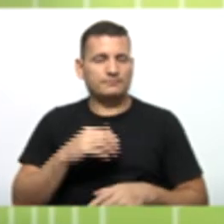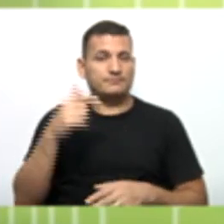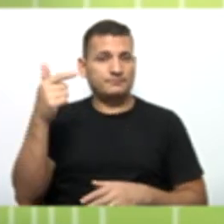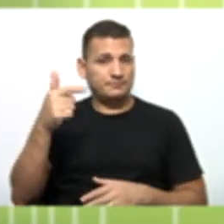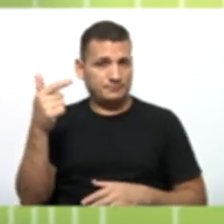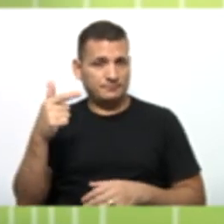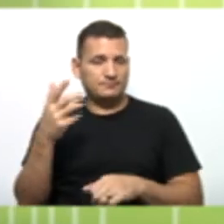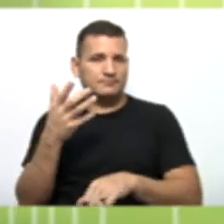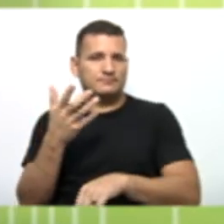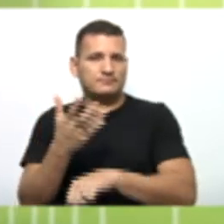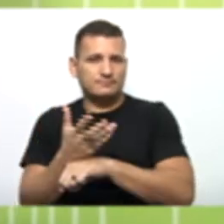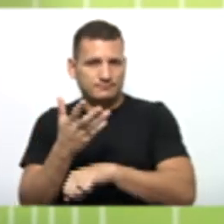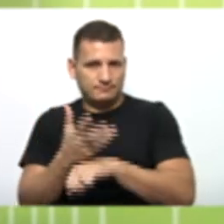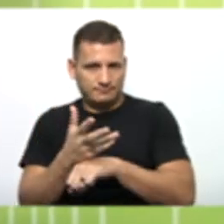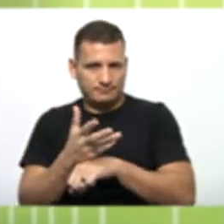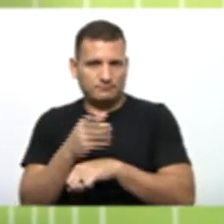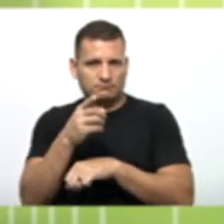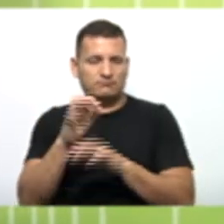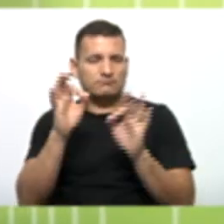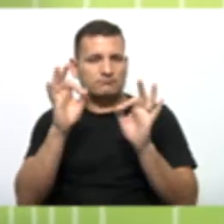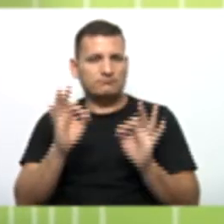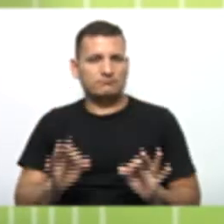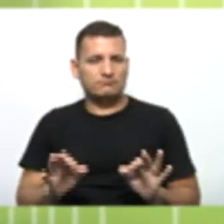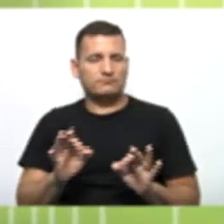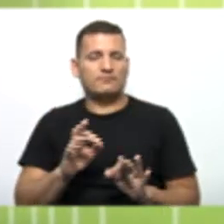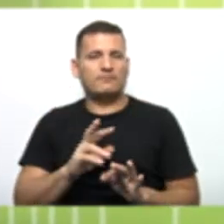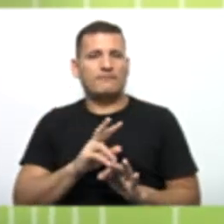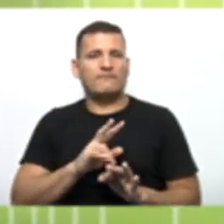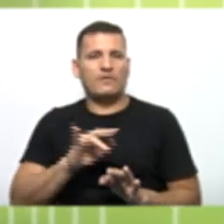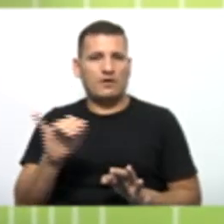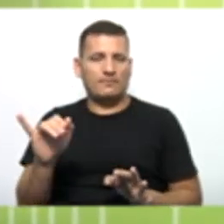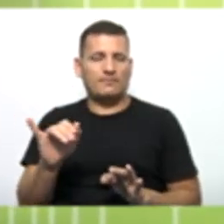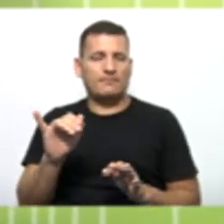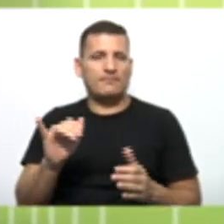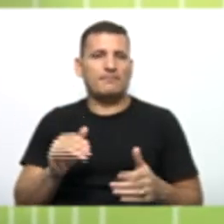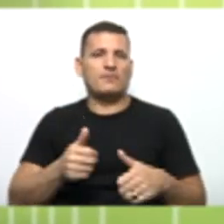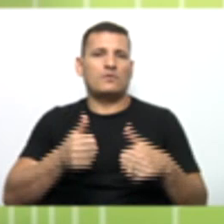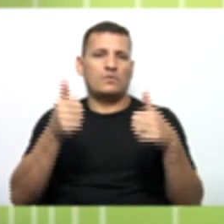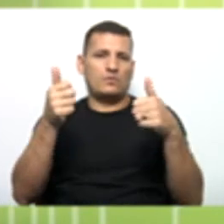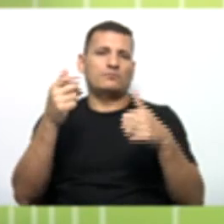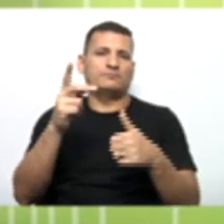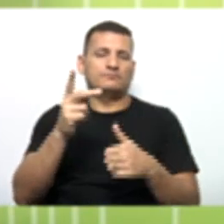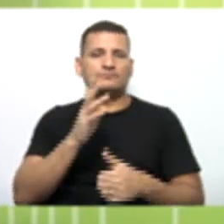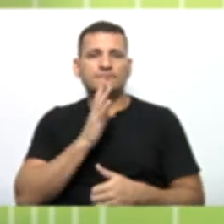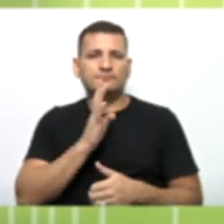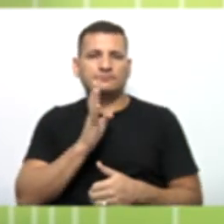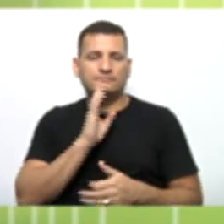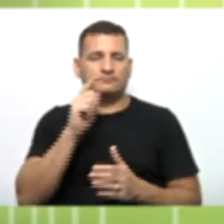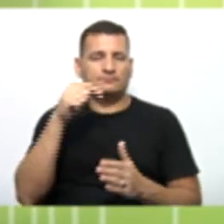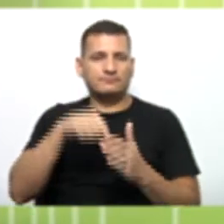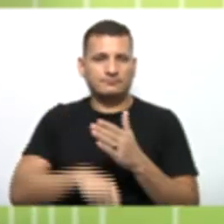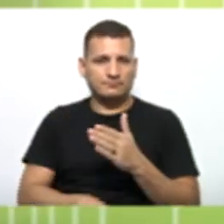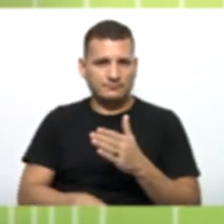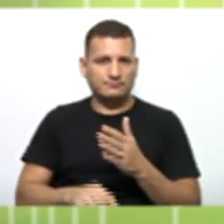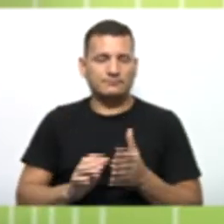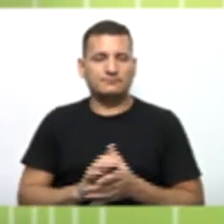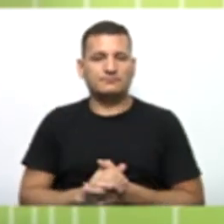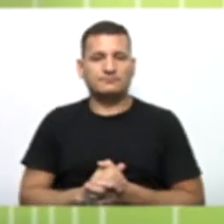você com certeza vai aperfeiçoar e melhorar o seu conhecimento, certo?